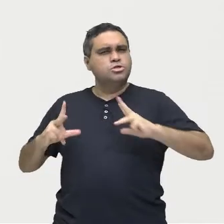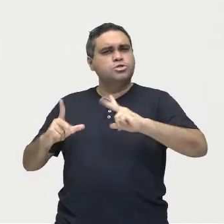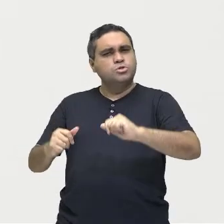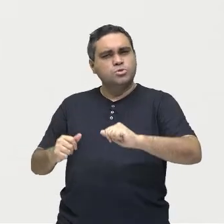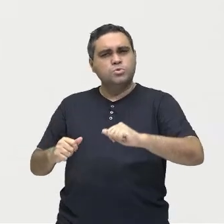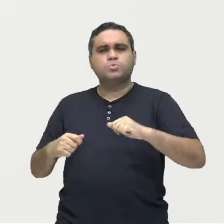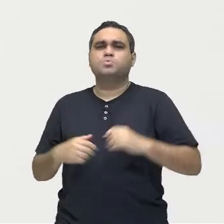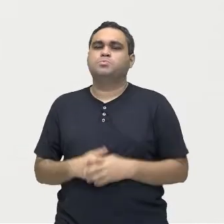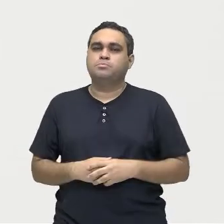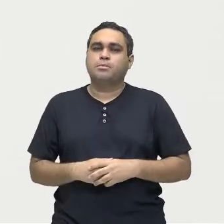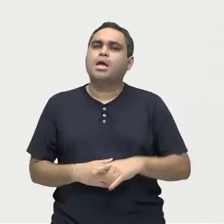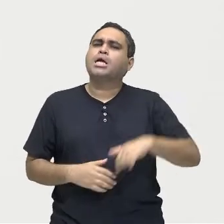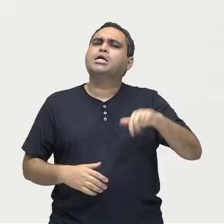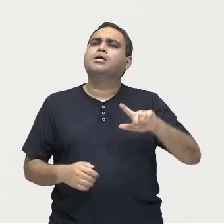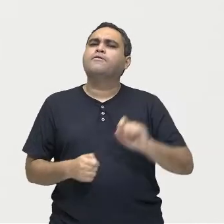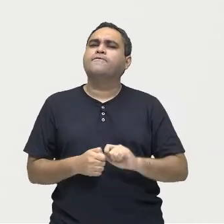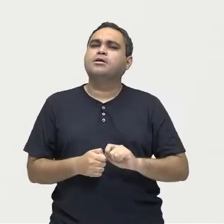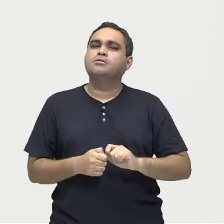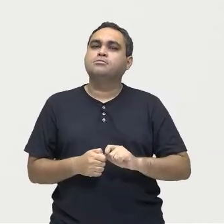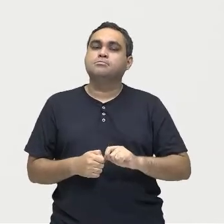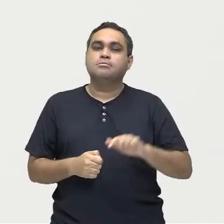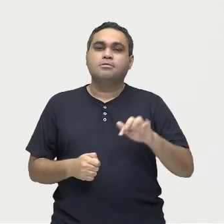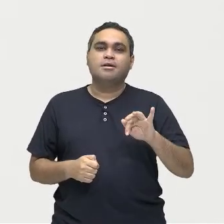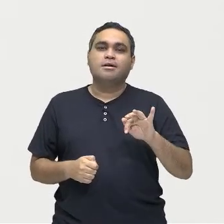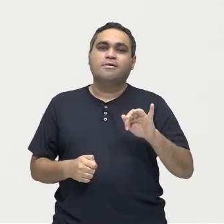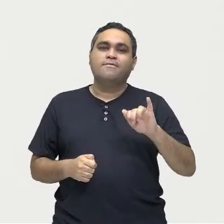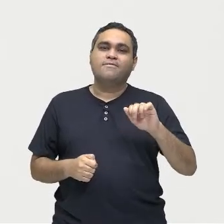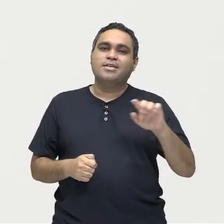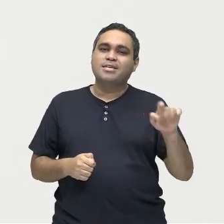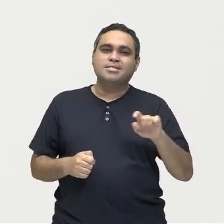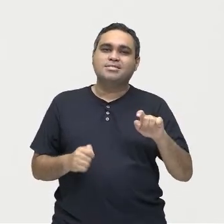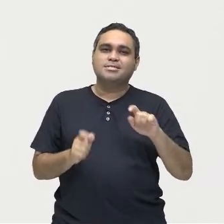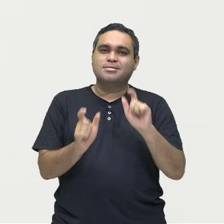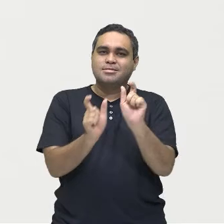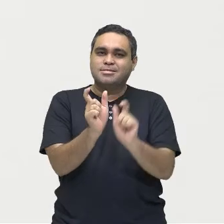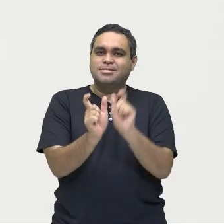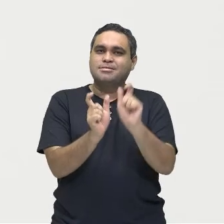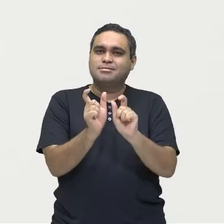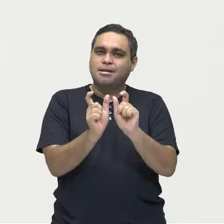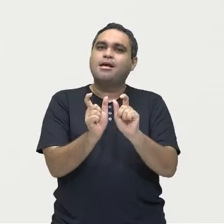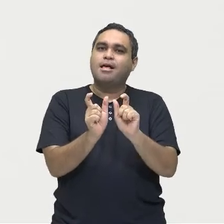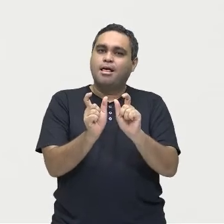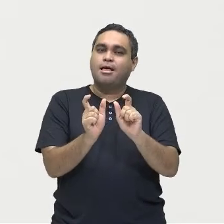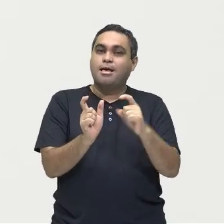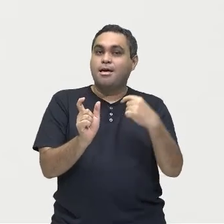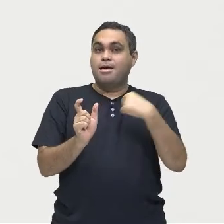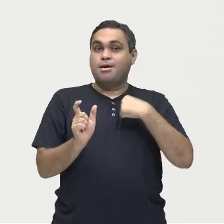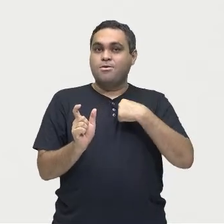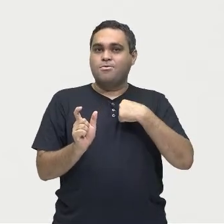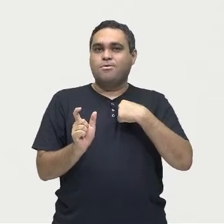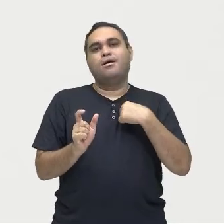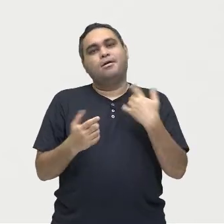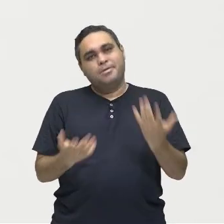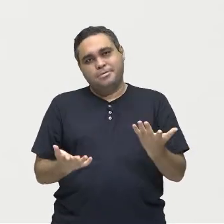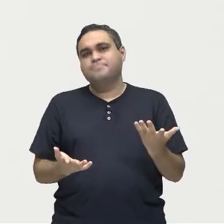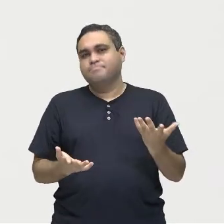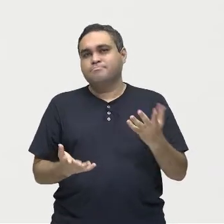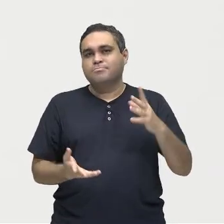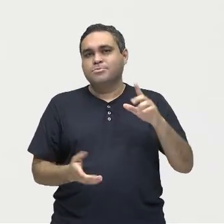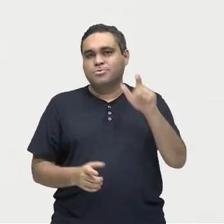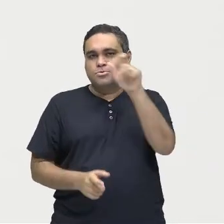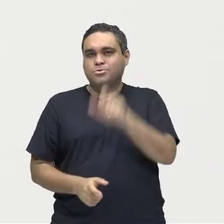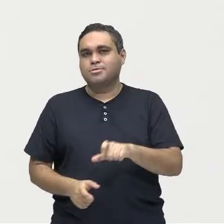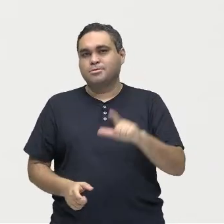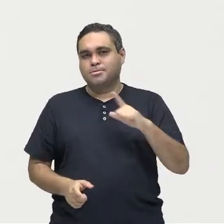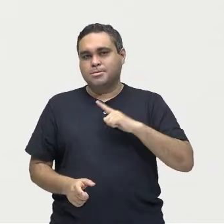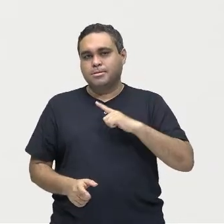as tarefas? Quem? Eu. Então, aqui eu também tenho um sujeito. E olha a letra B. Fizeram a